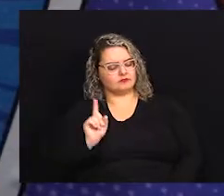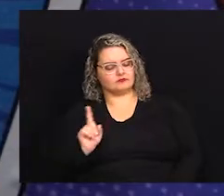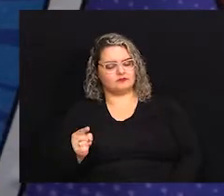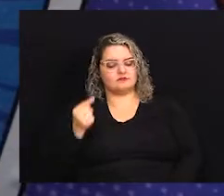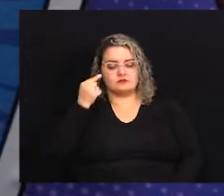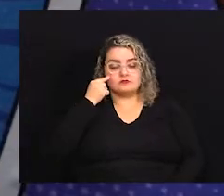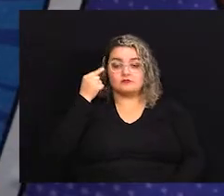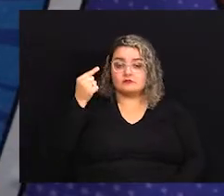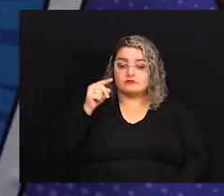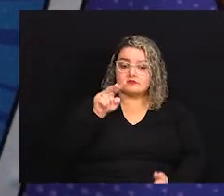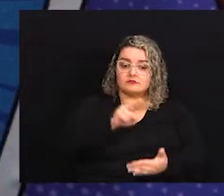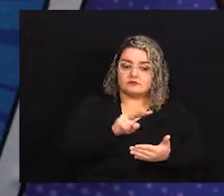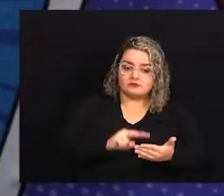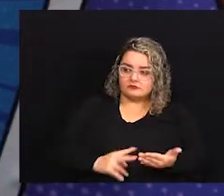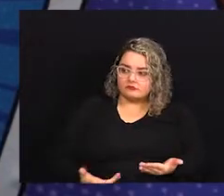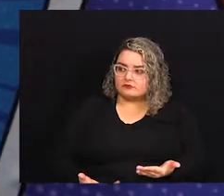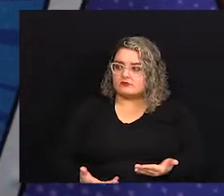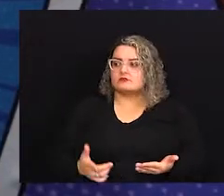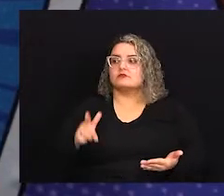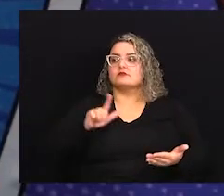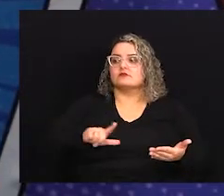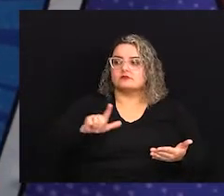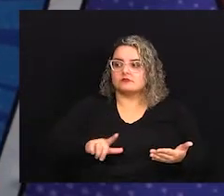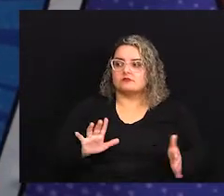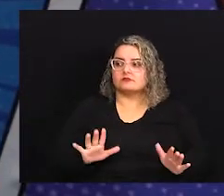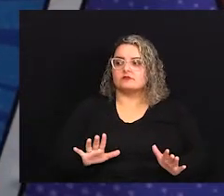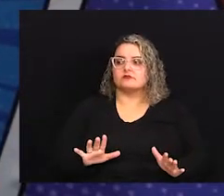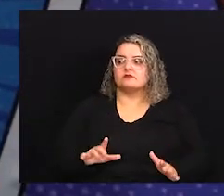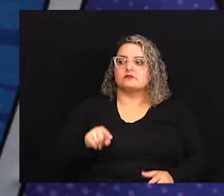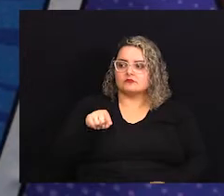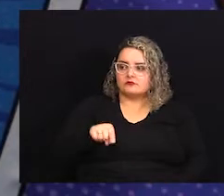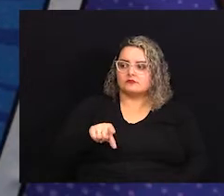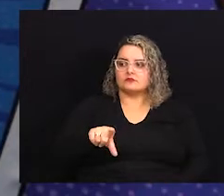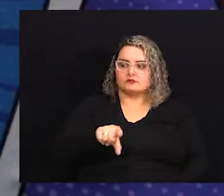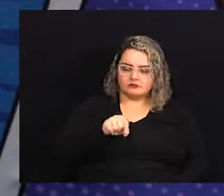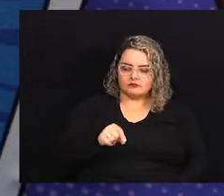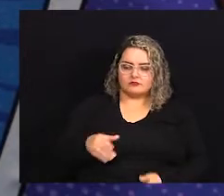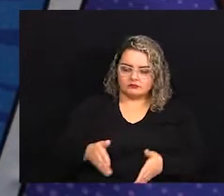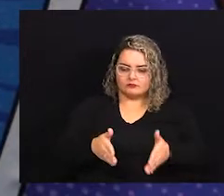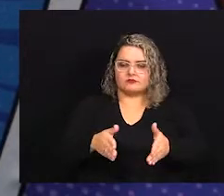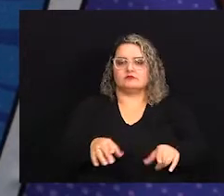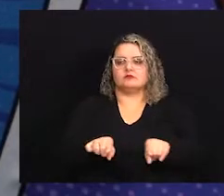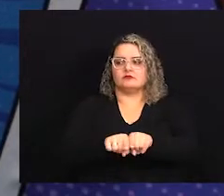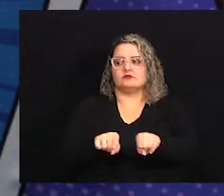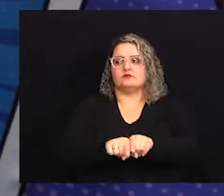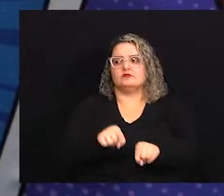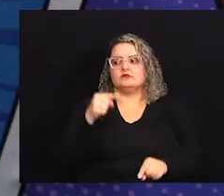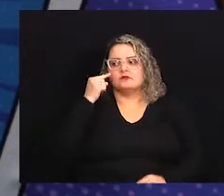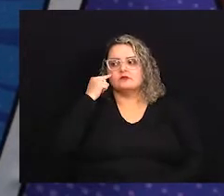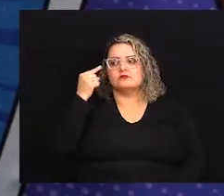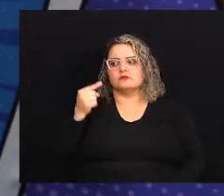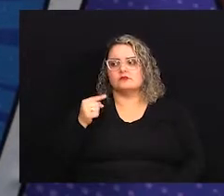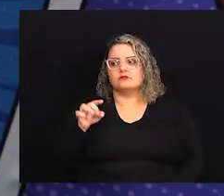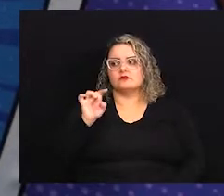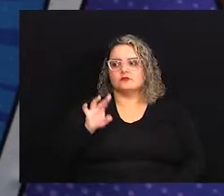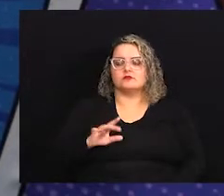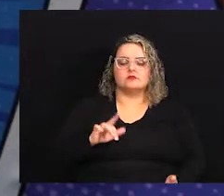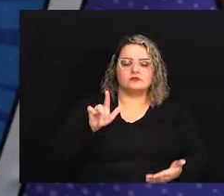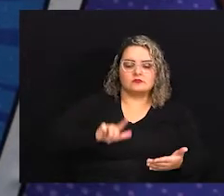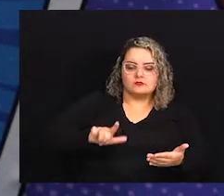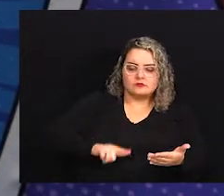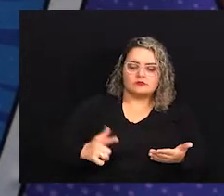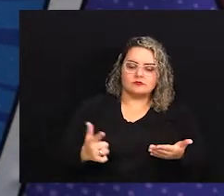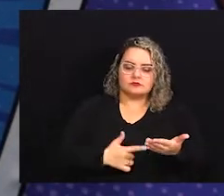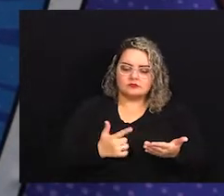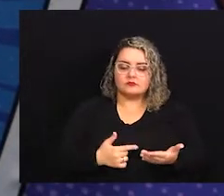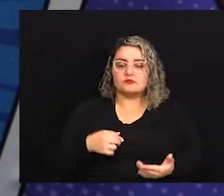ela pensa no leitor, ela pensa na literatura. Você optou por esse caminho de também pensar só na